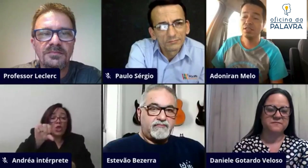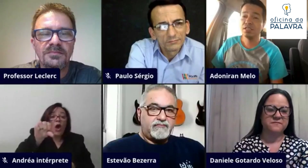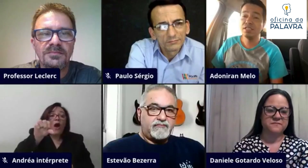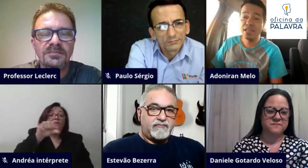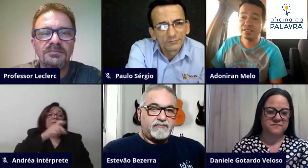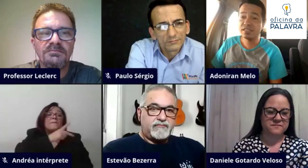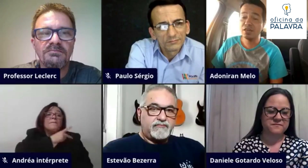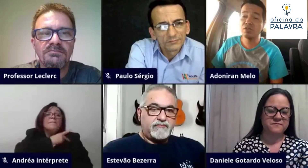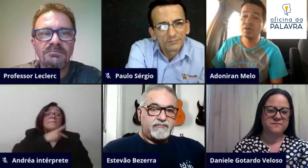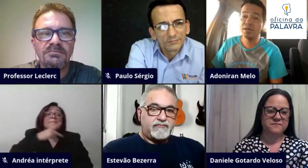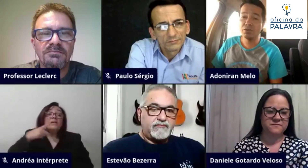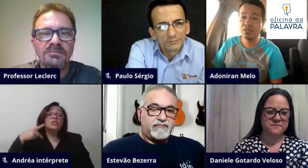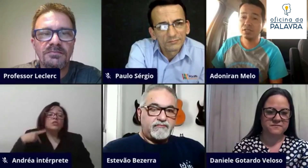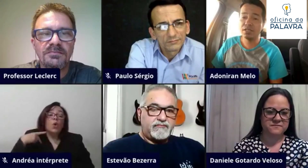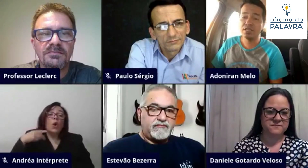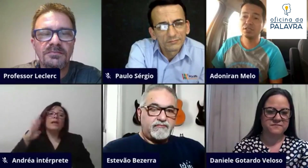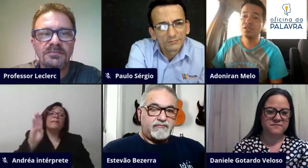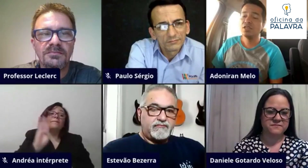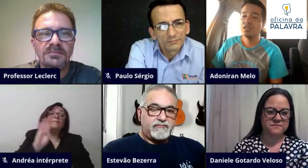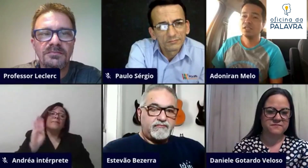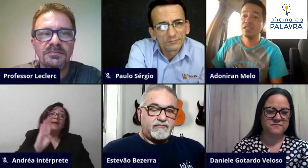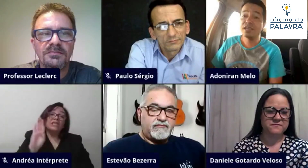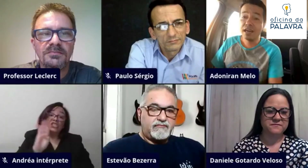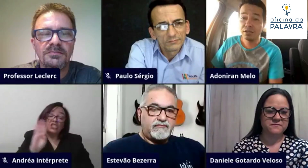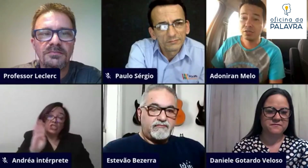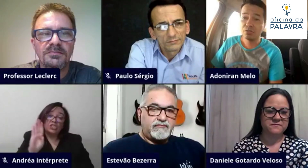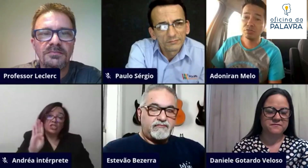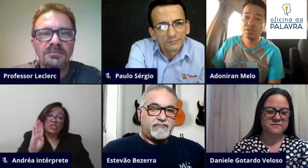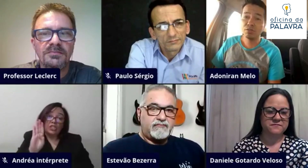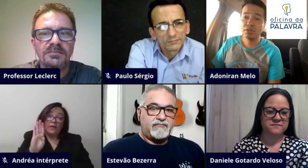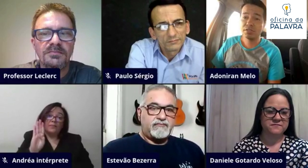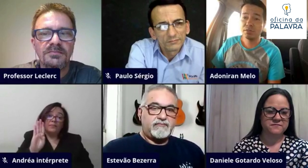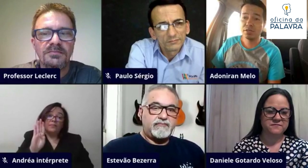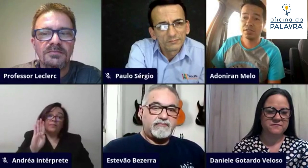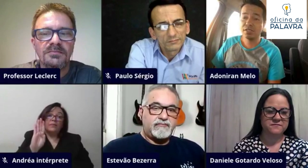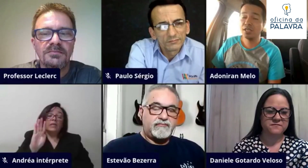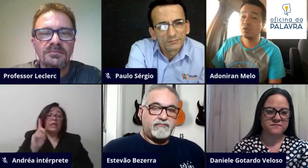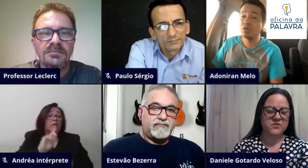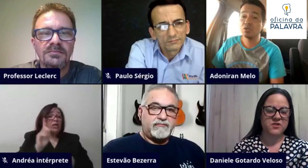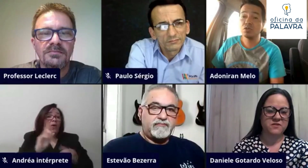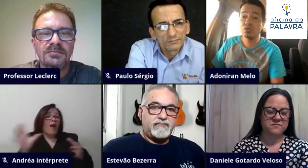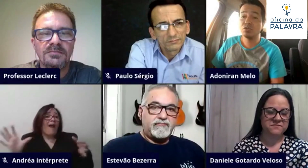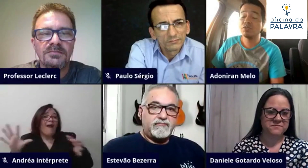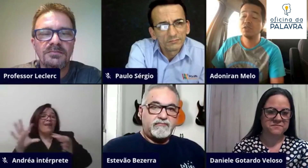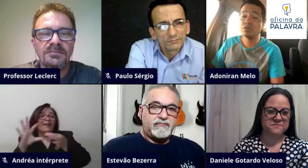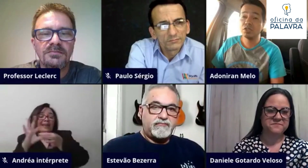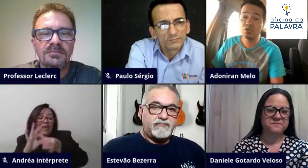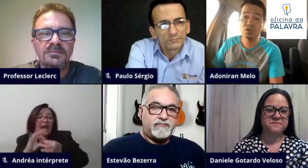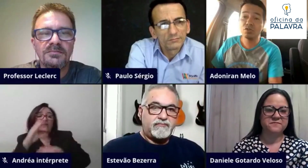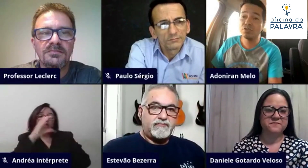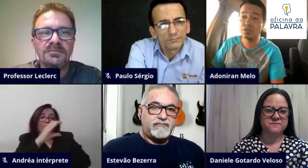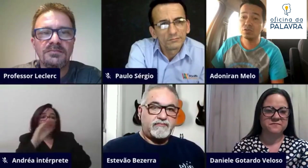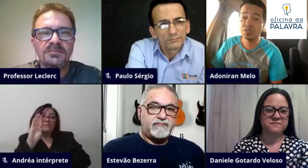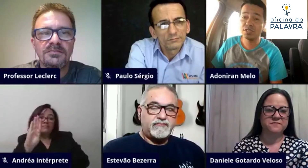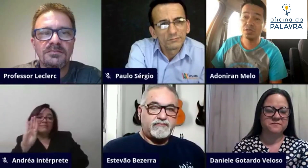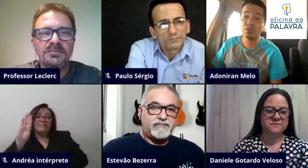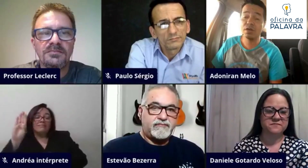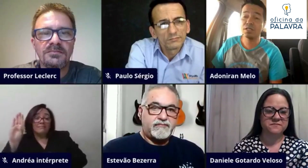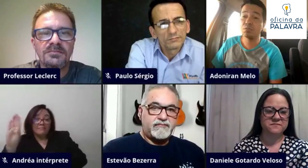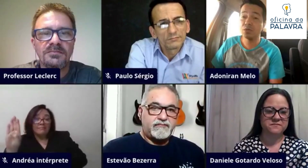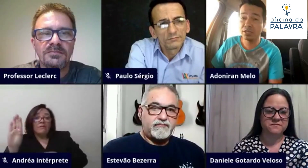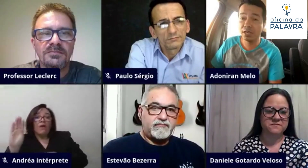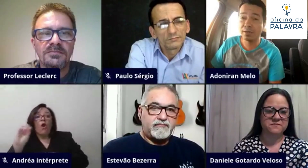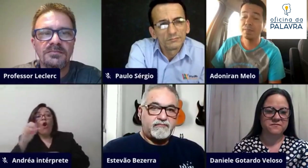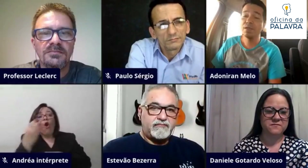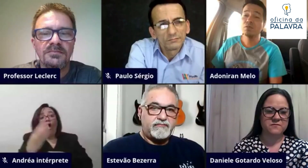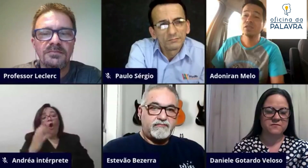batistas, que nem são, na maioria deles, ligados à Convenção Batista Brasileira ou às suas convenções